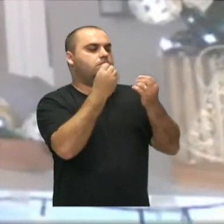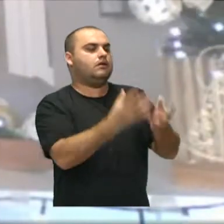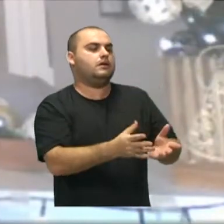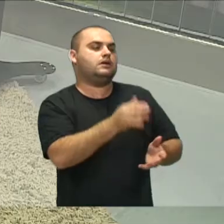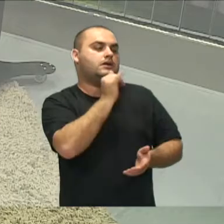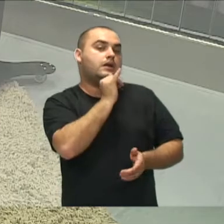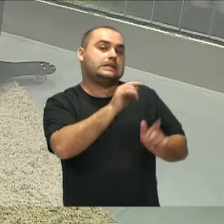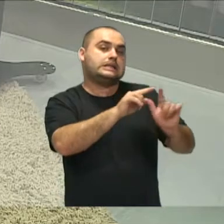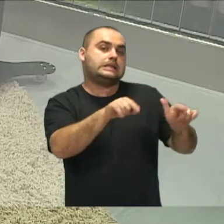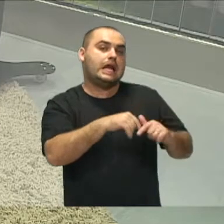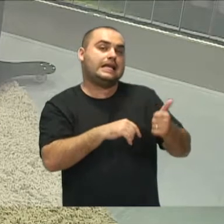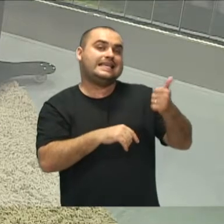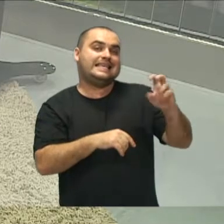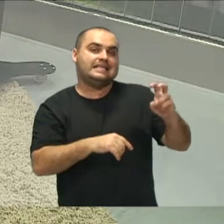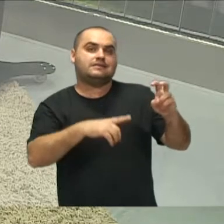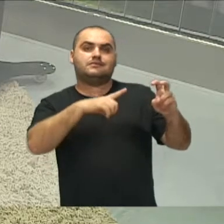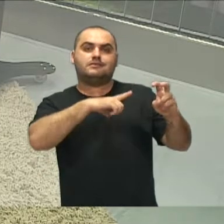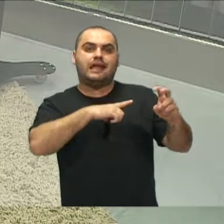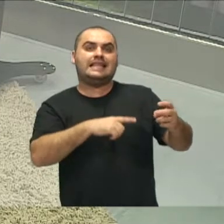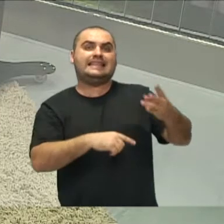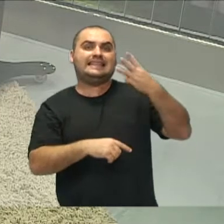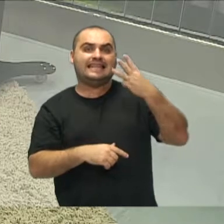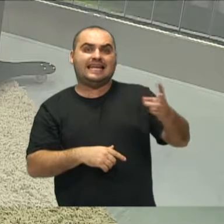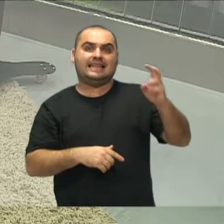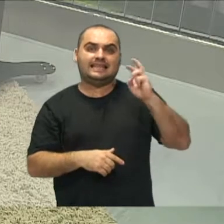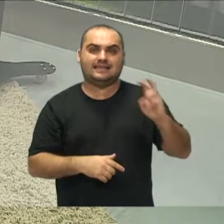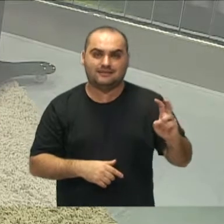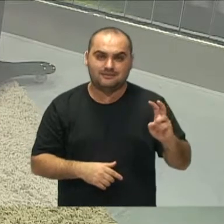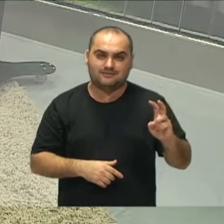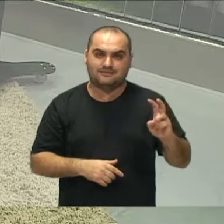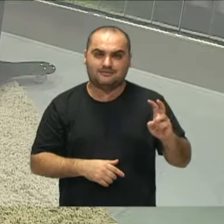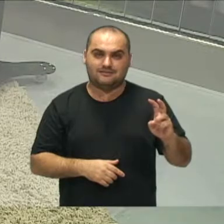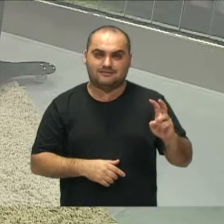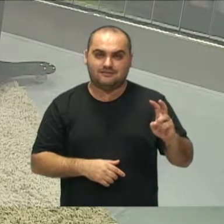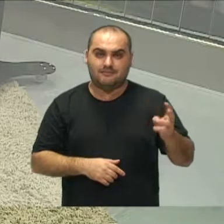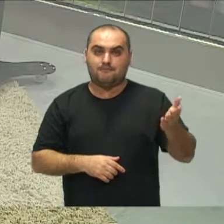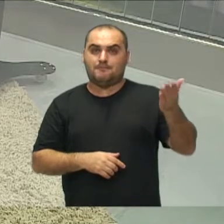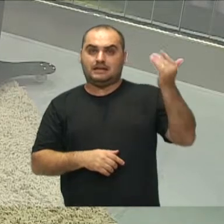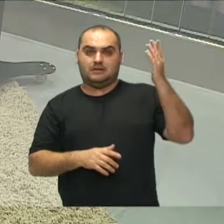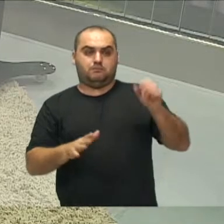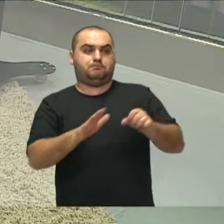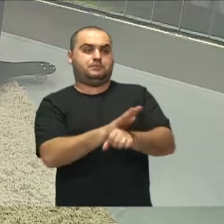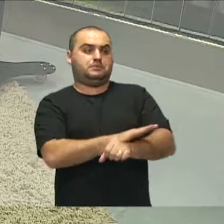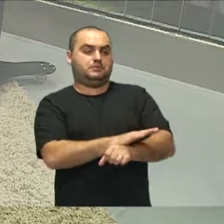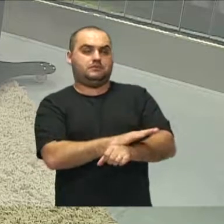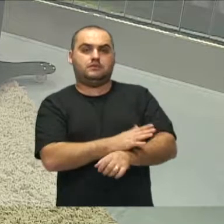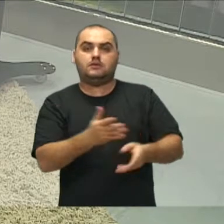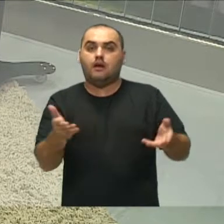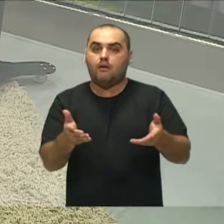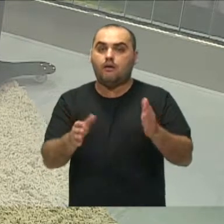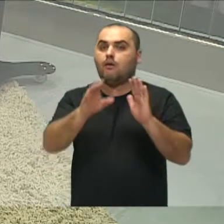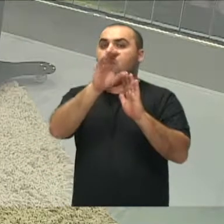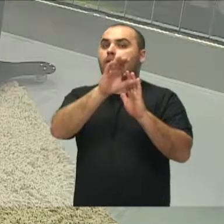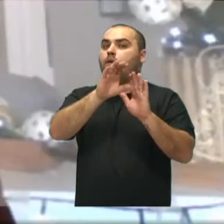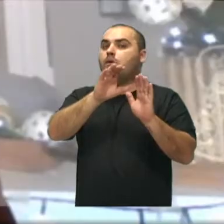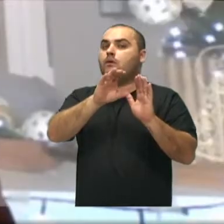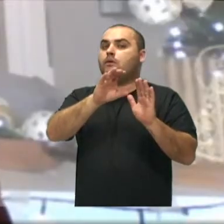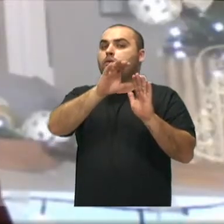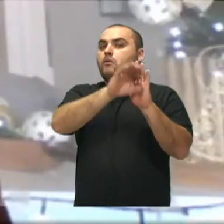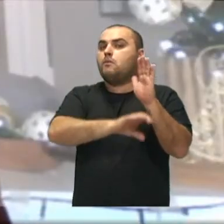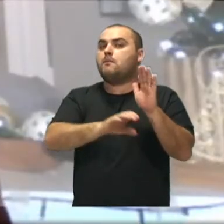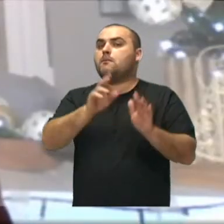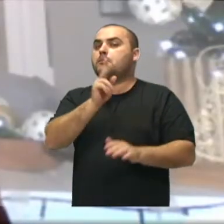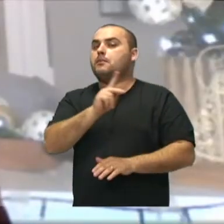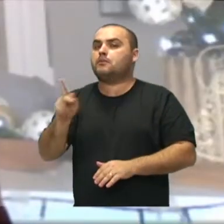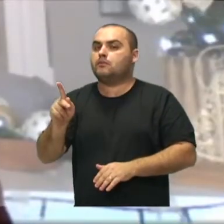35. Então, se antes já estava cheio e não tinha condição, como é que nós vamos fazer agora? E também tem a grade dos professores, porque vão ter menos